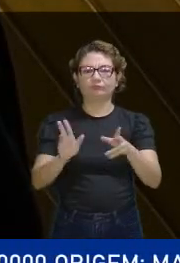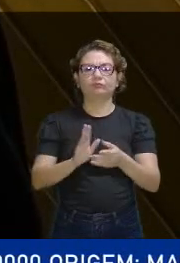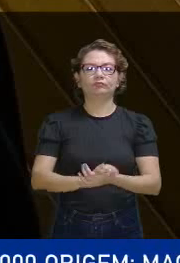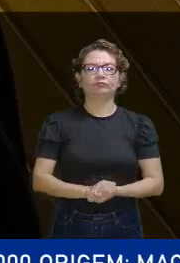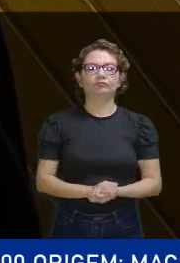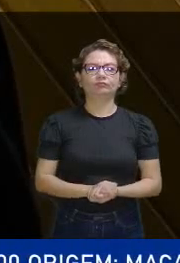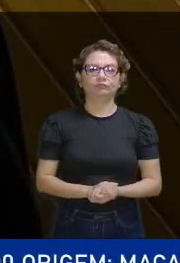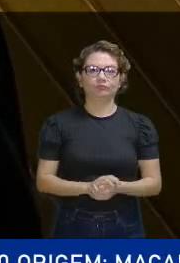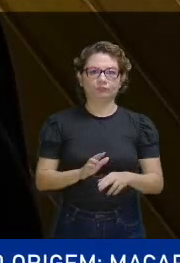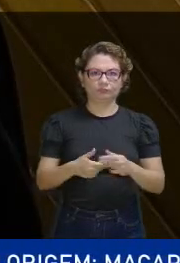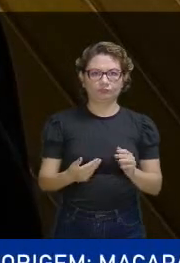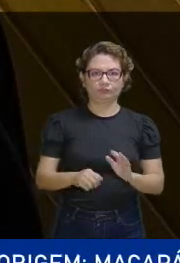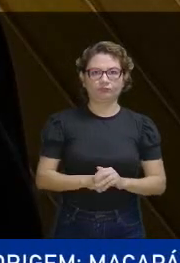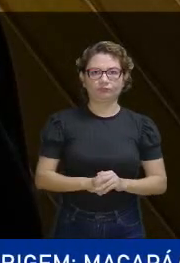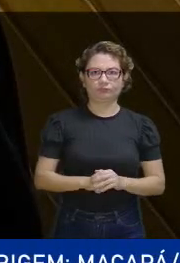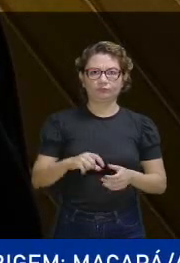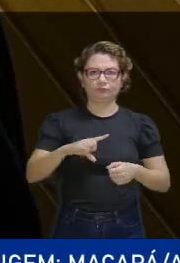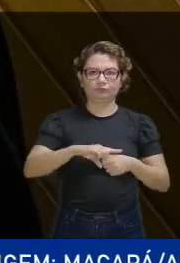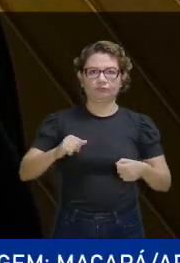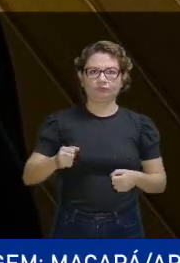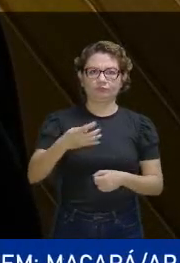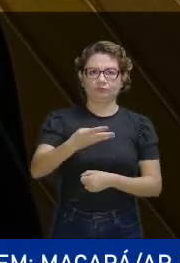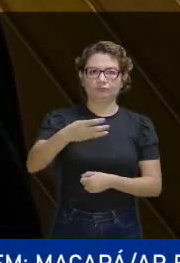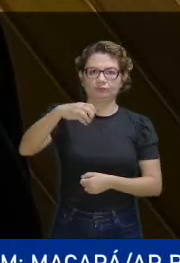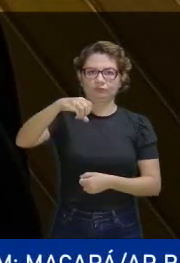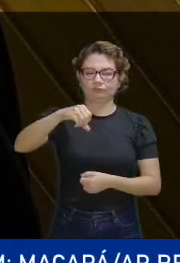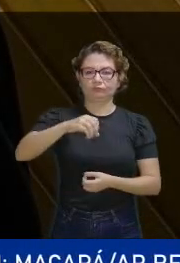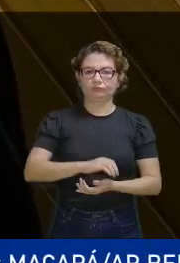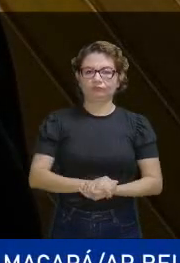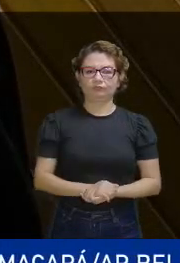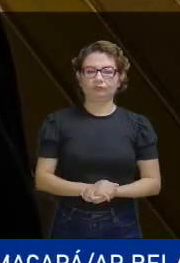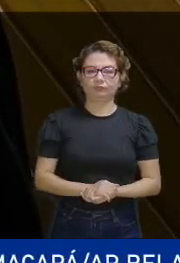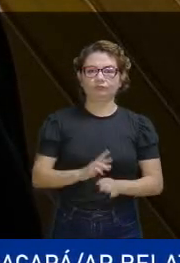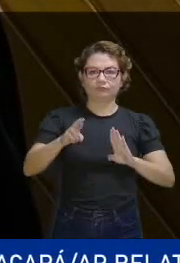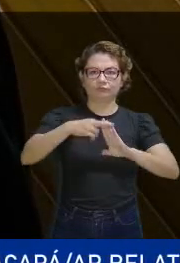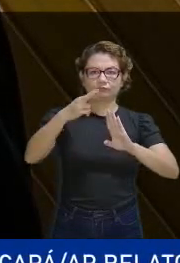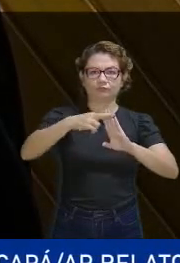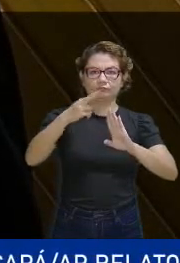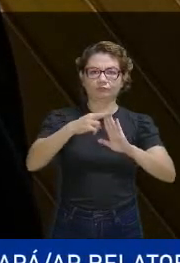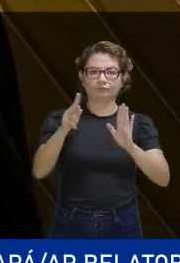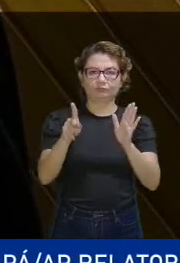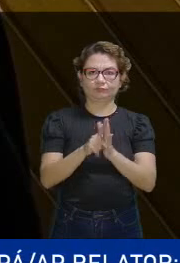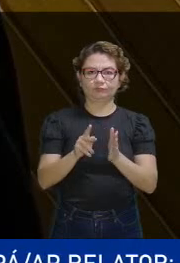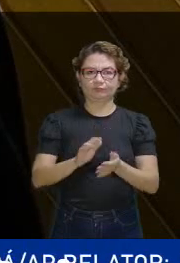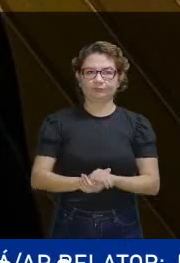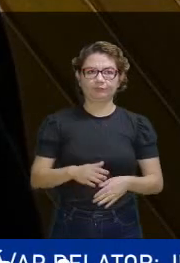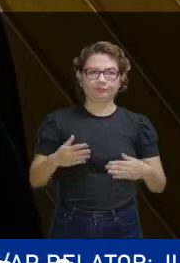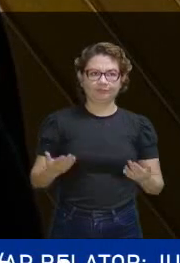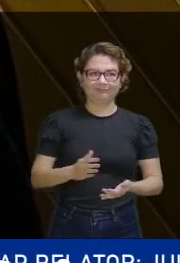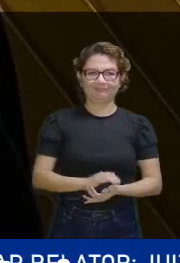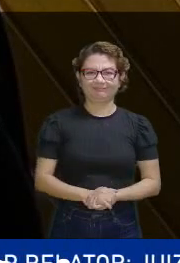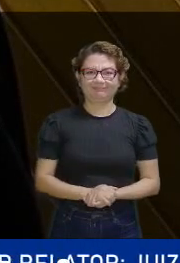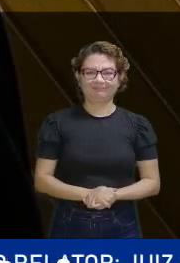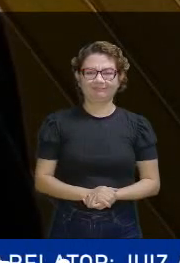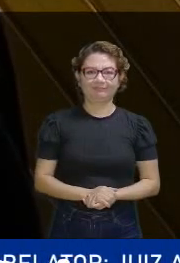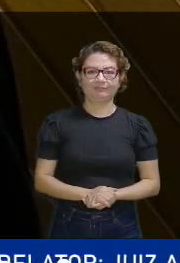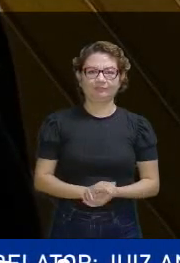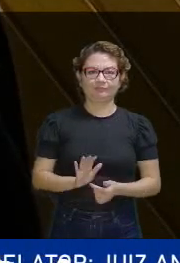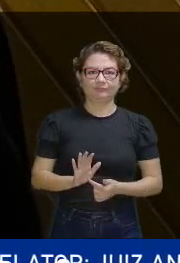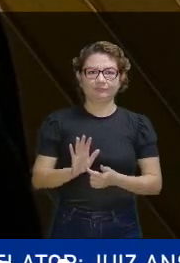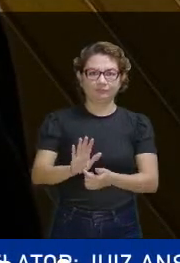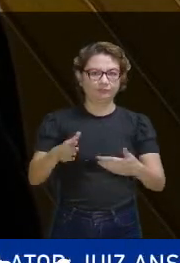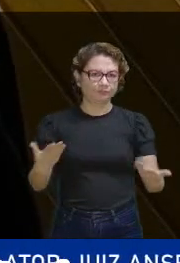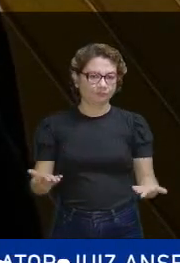do feito nos termos do artigo 49, parágrafo 5º, inciso 5º da resolução supracitada. Instada a se manifestar,